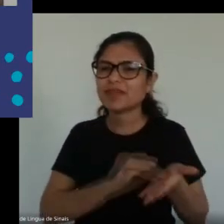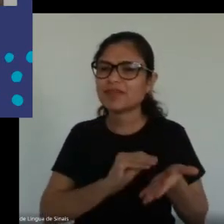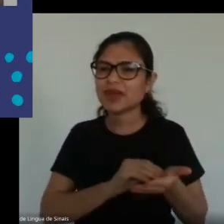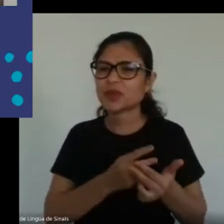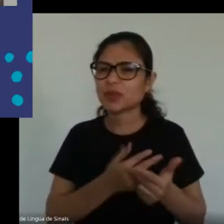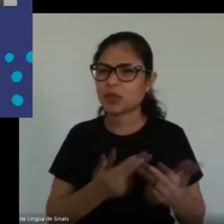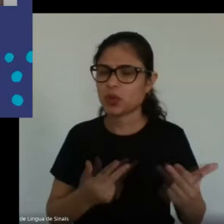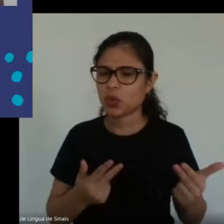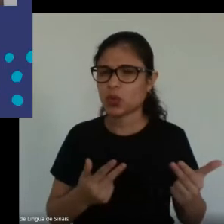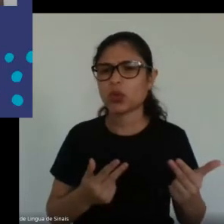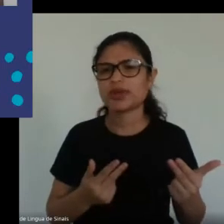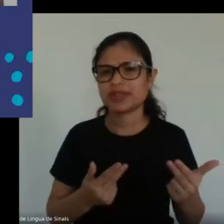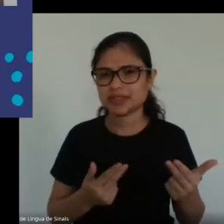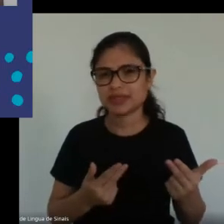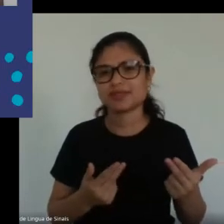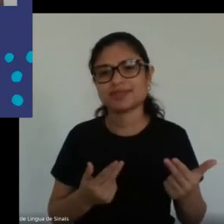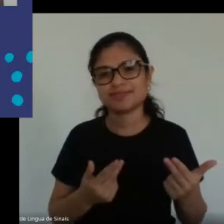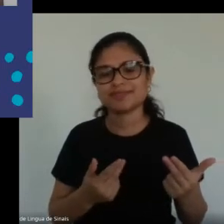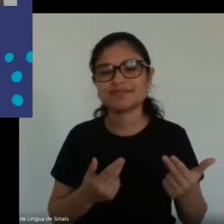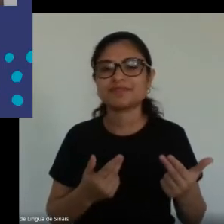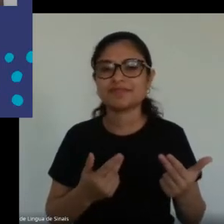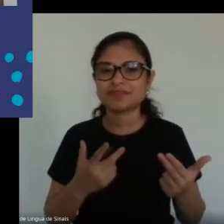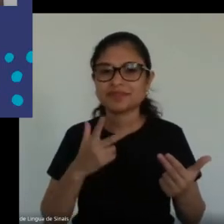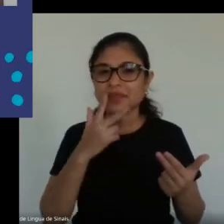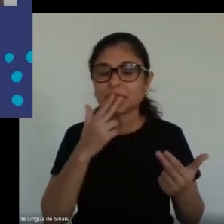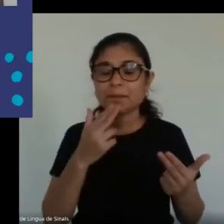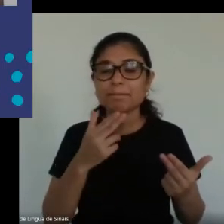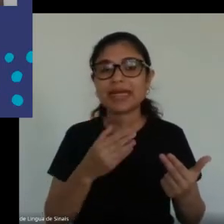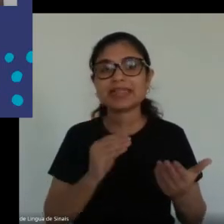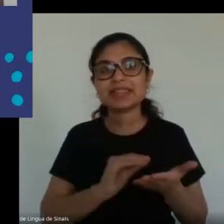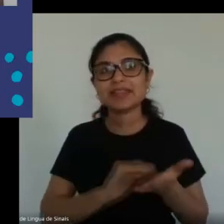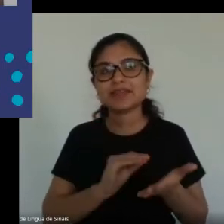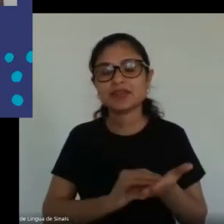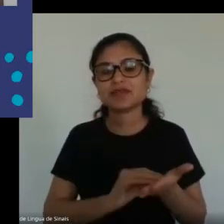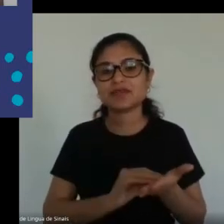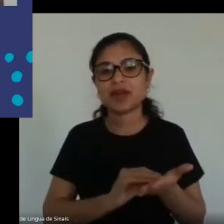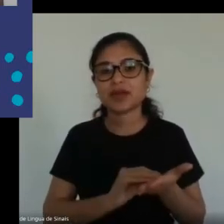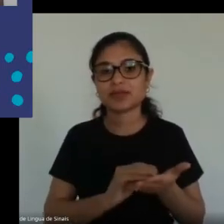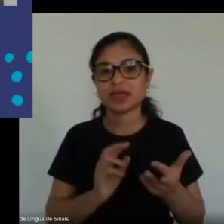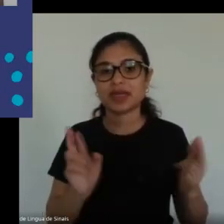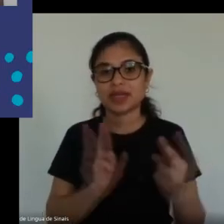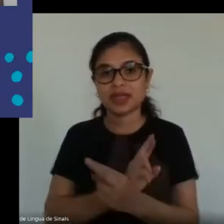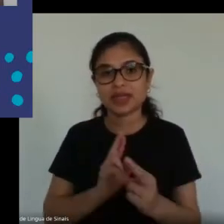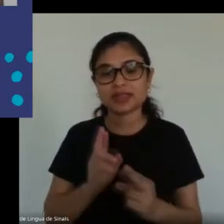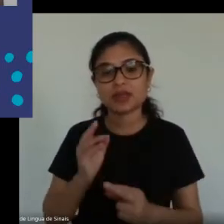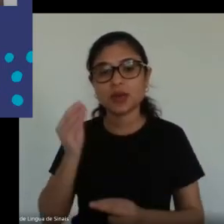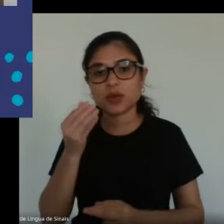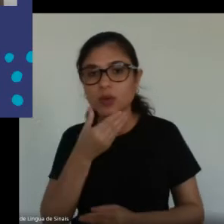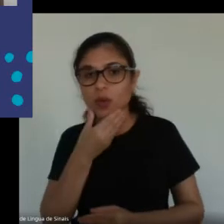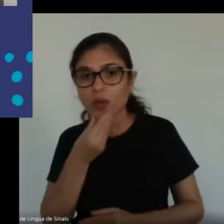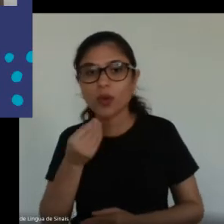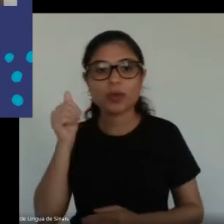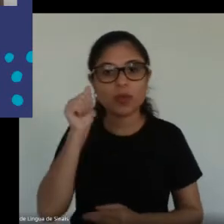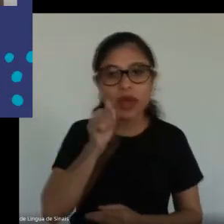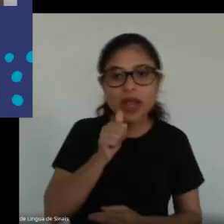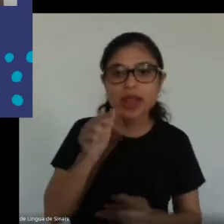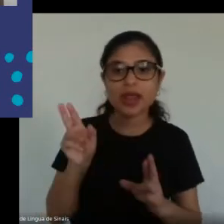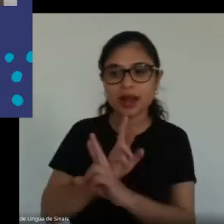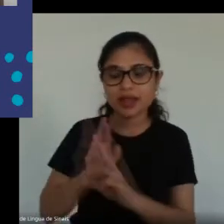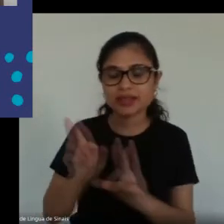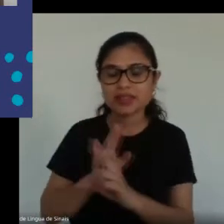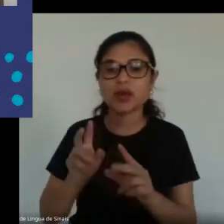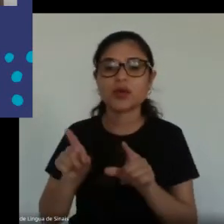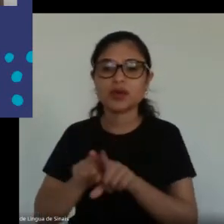essa analogia. Como se classe não fosse recheada de relações entre homens e mulheres, né, de corpos,